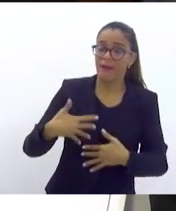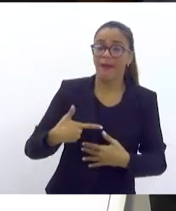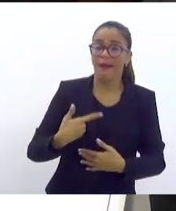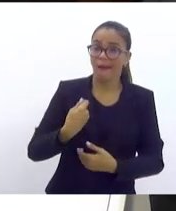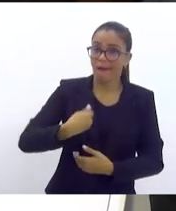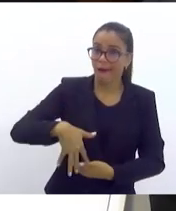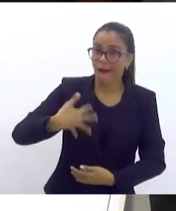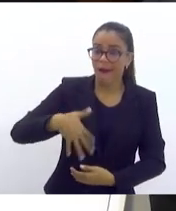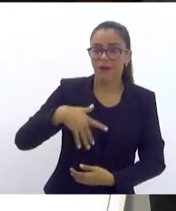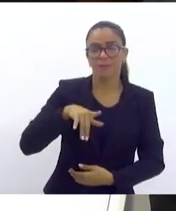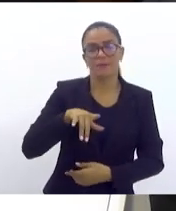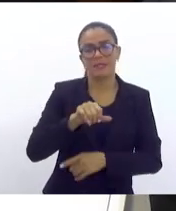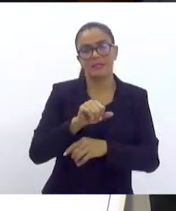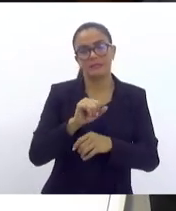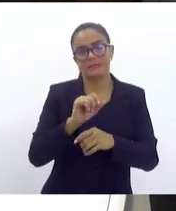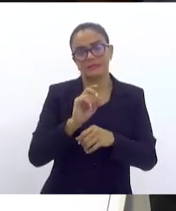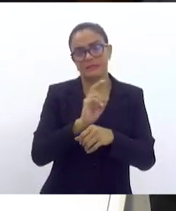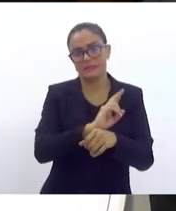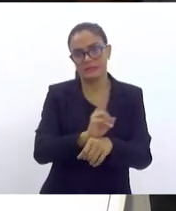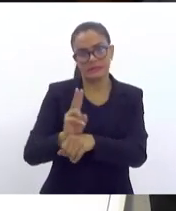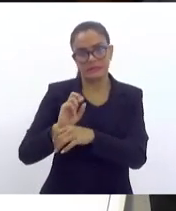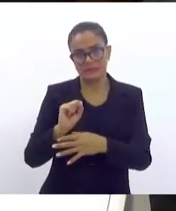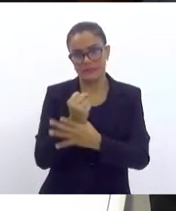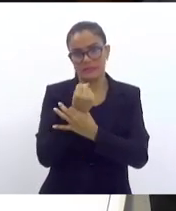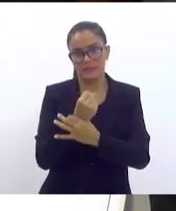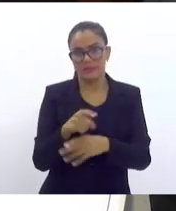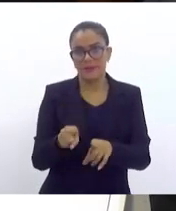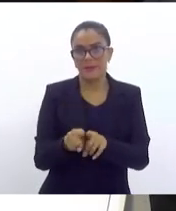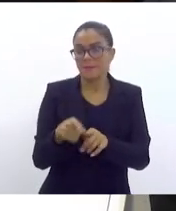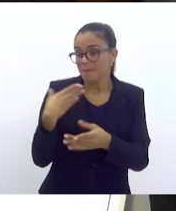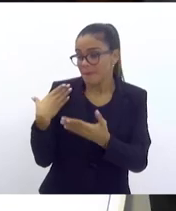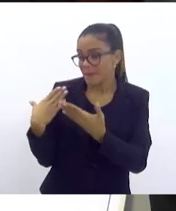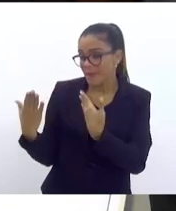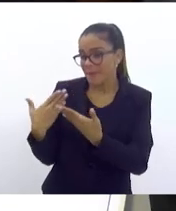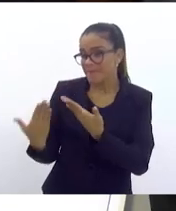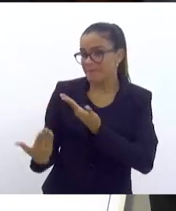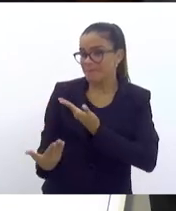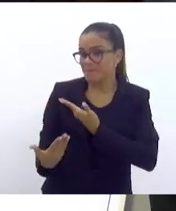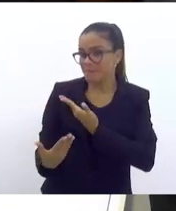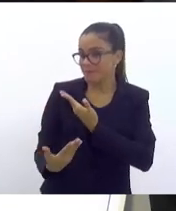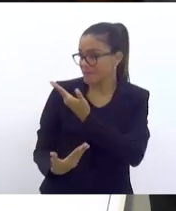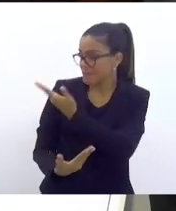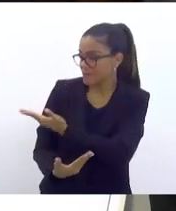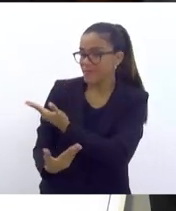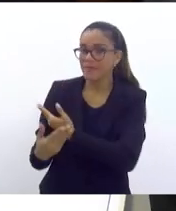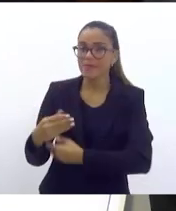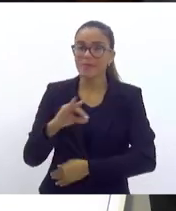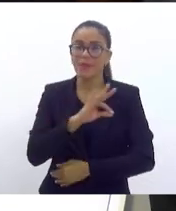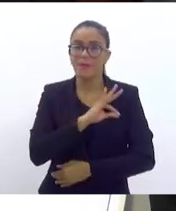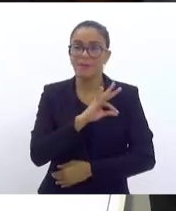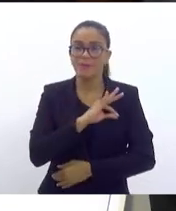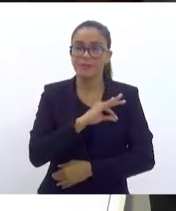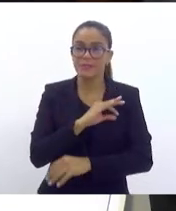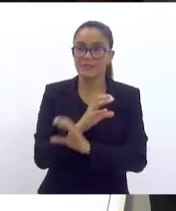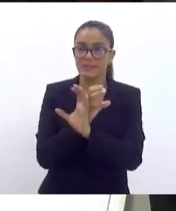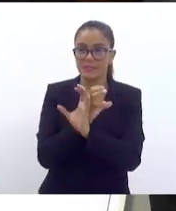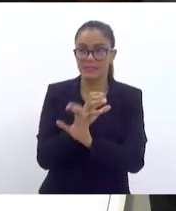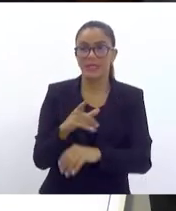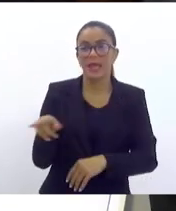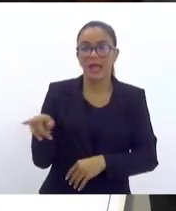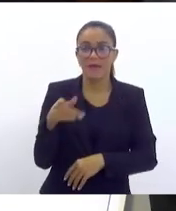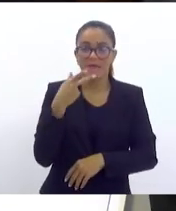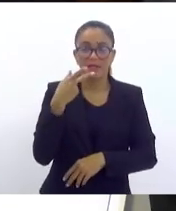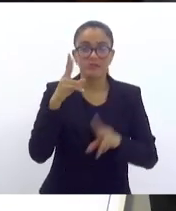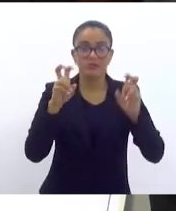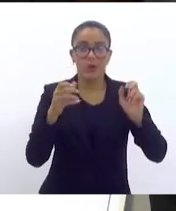do nosso Estado em geral né batia até um papa que o nosso amigo da Polícia Civil realmente a temática do canabético